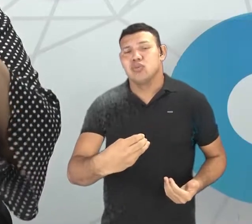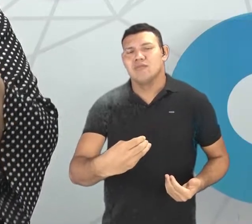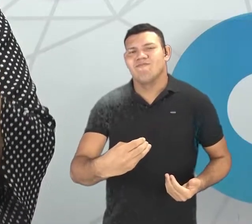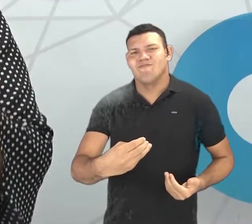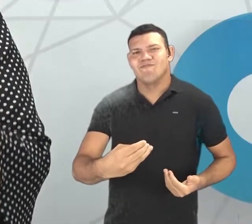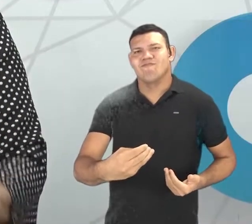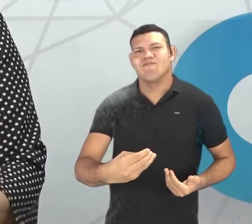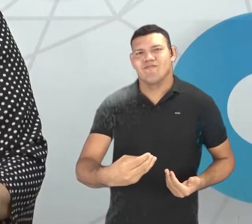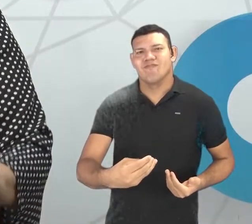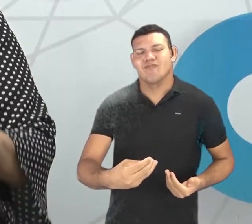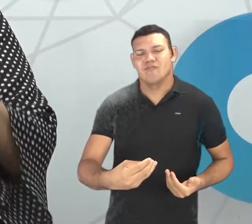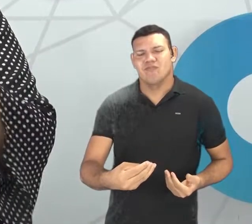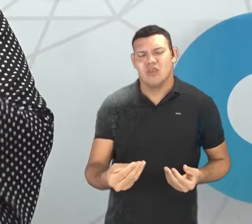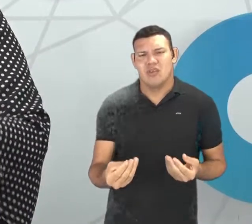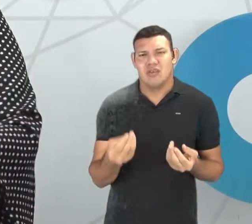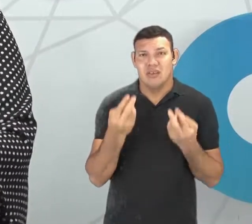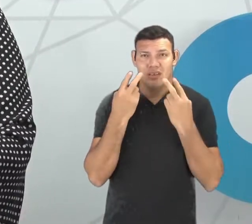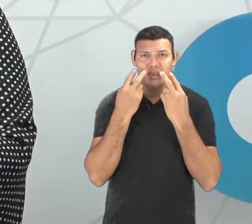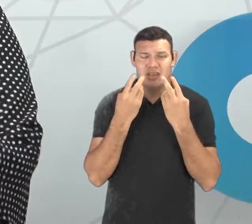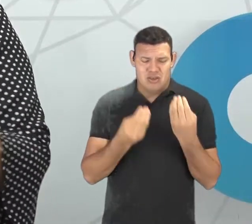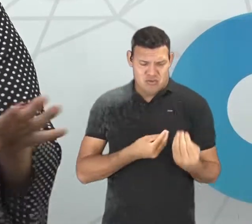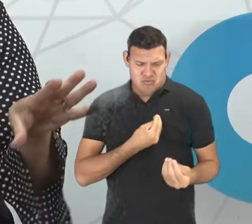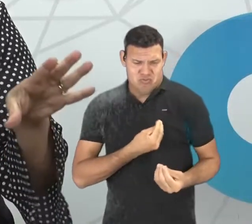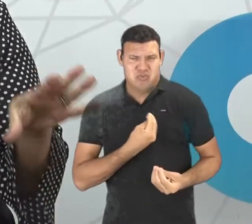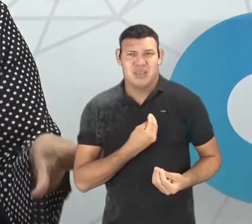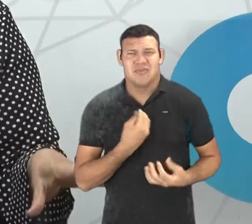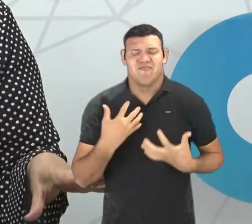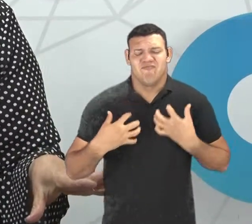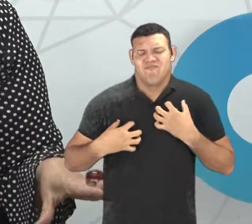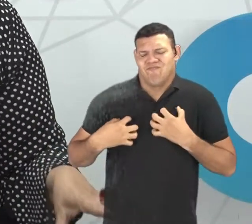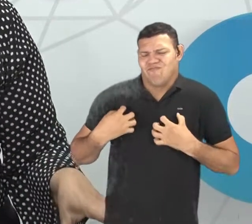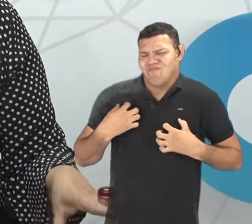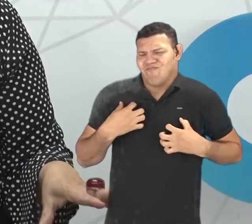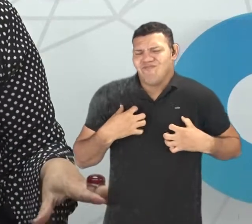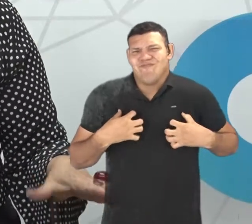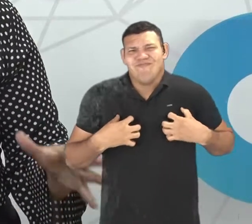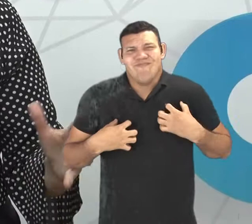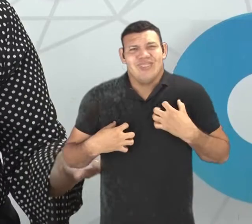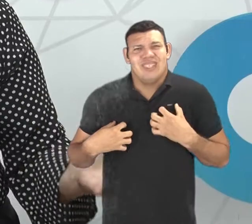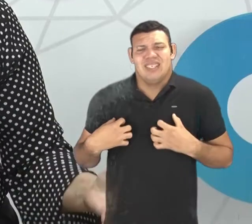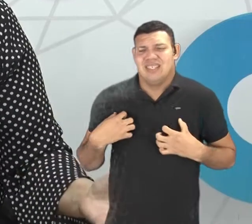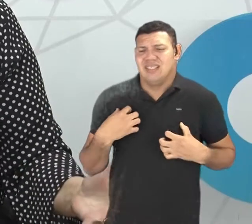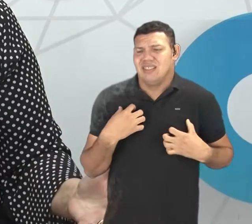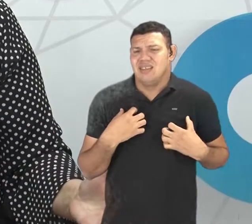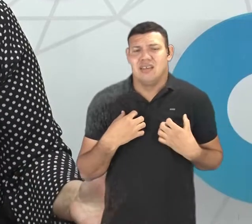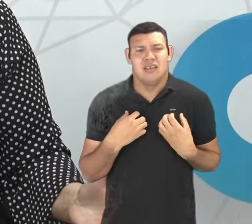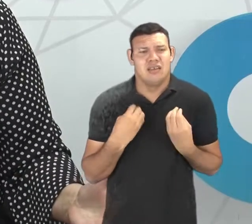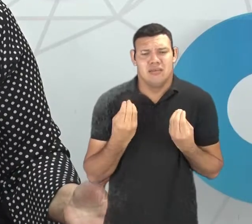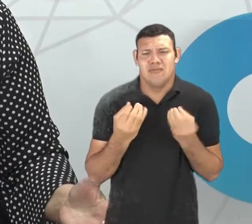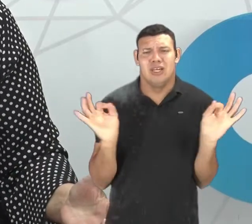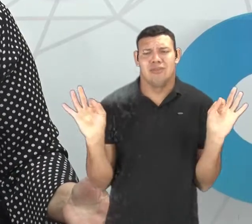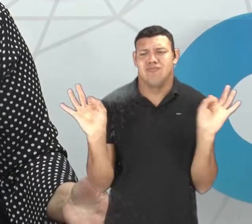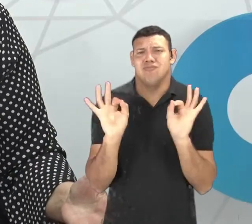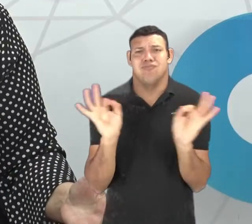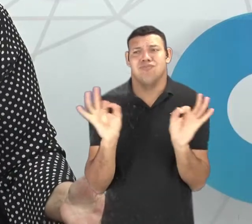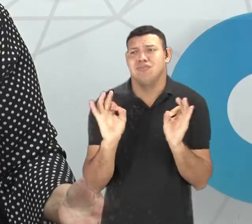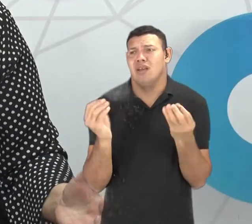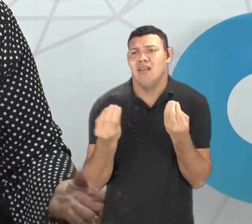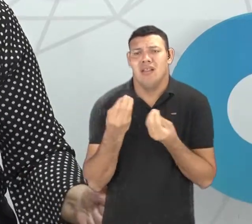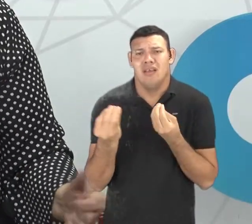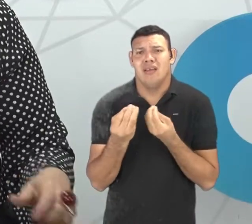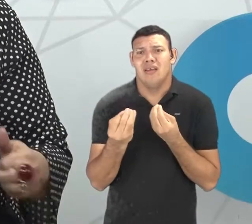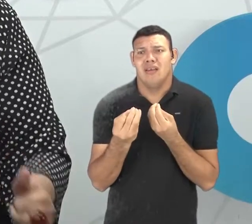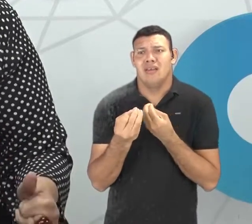numa situação de angústia, porque muitos não podem fazer nada quando seu